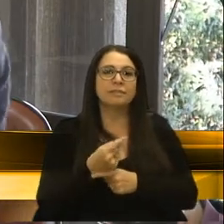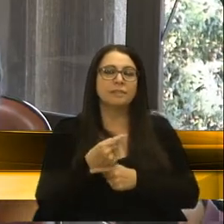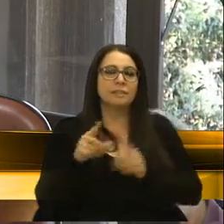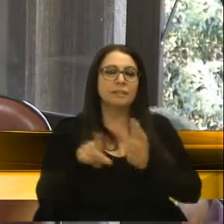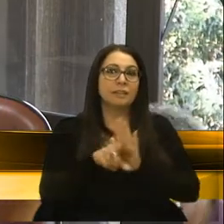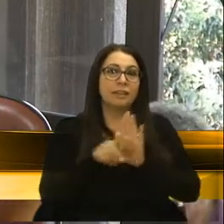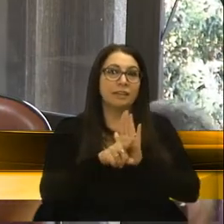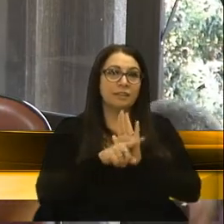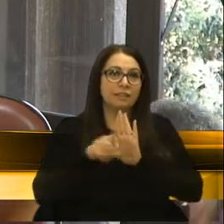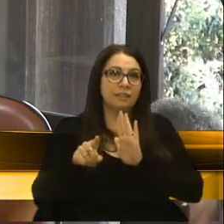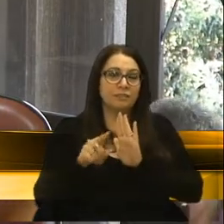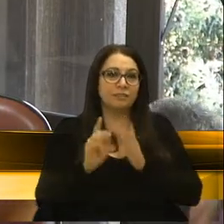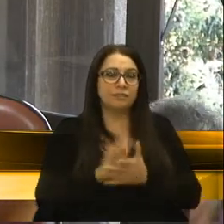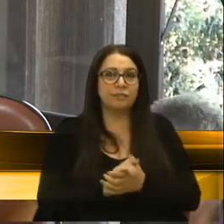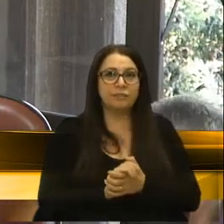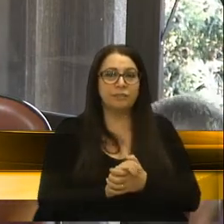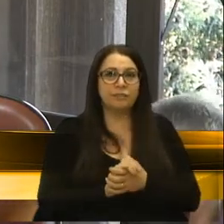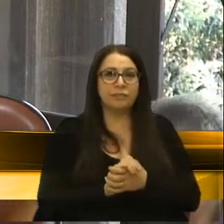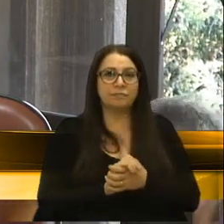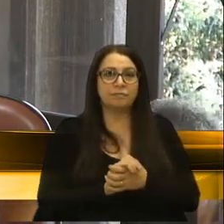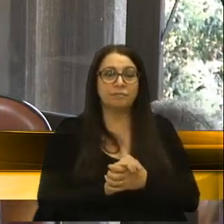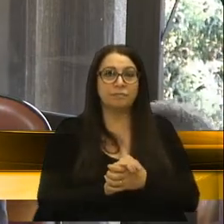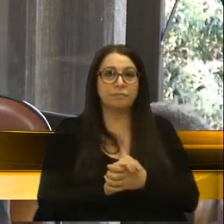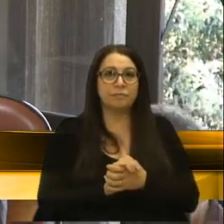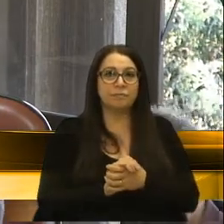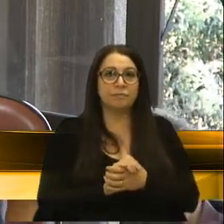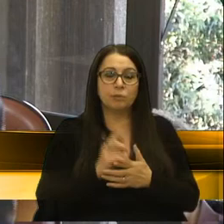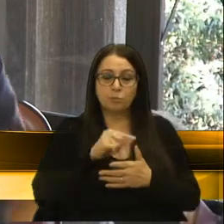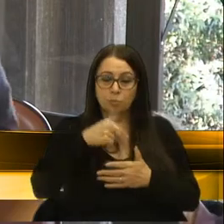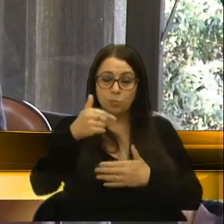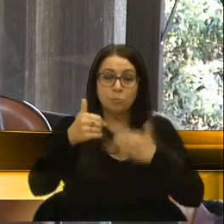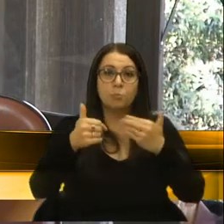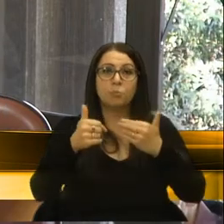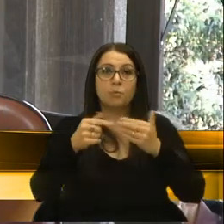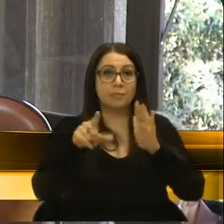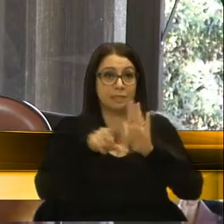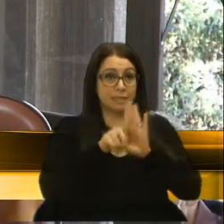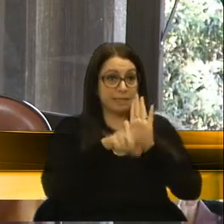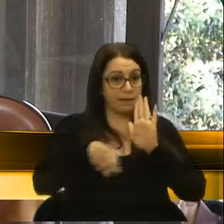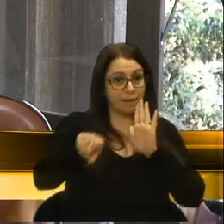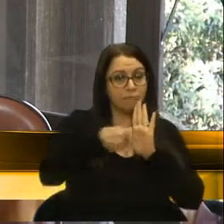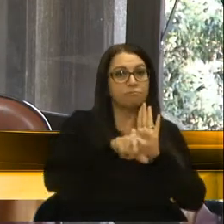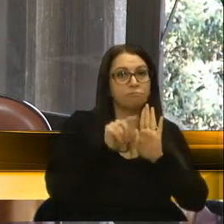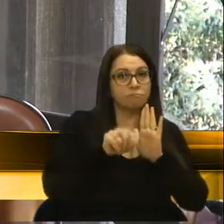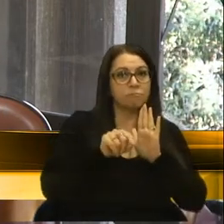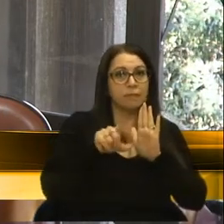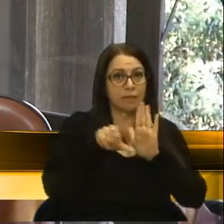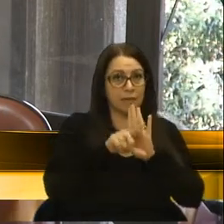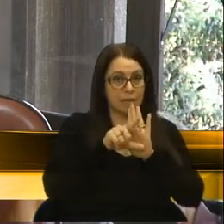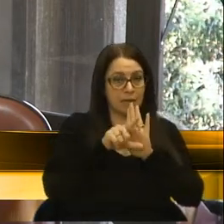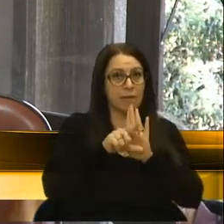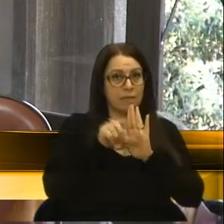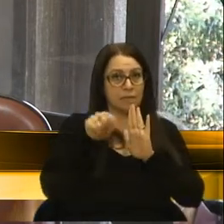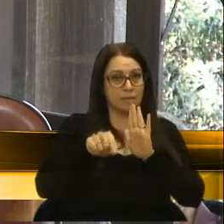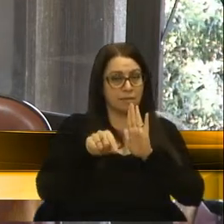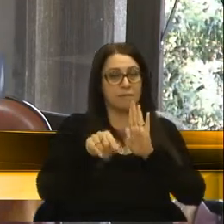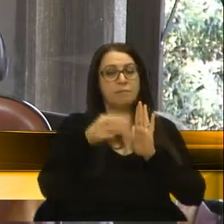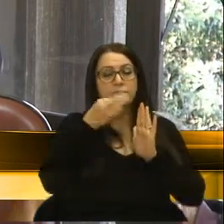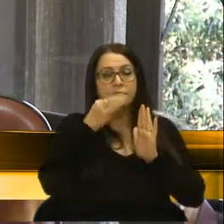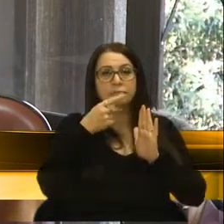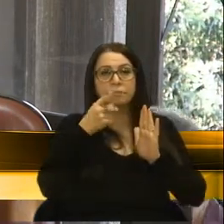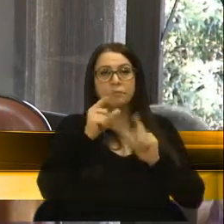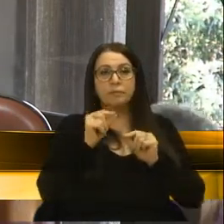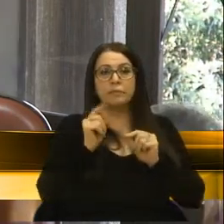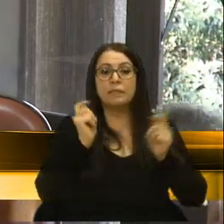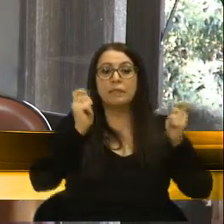do município. Eu passo a pontuar cada uma dessas legislações. A Lei Orgânica, senhor presidente, ela diz que